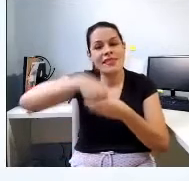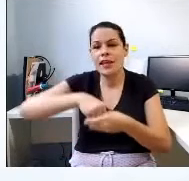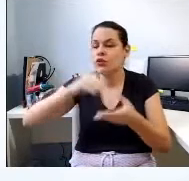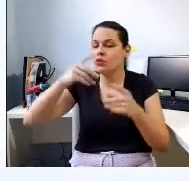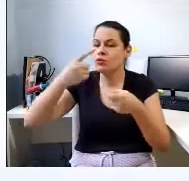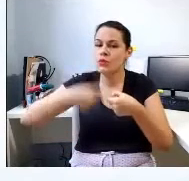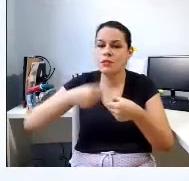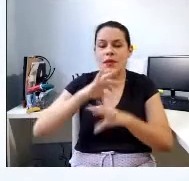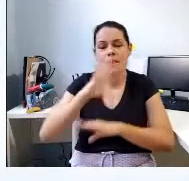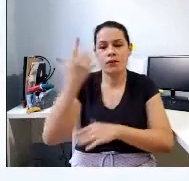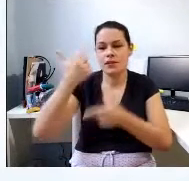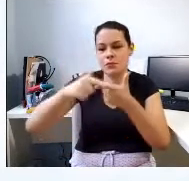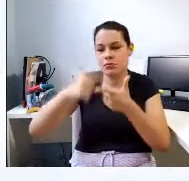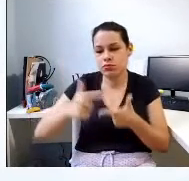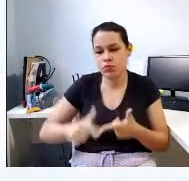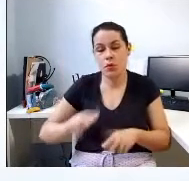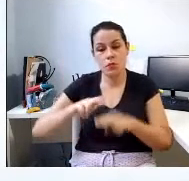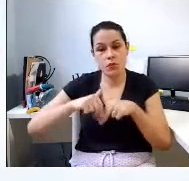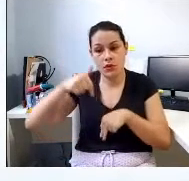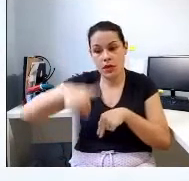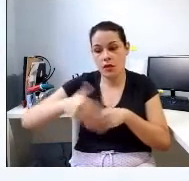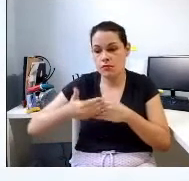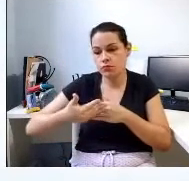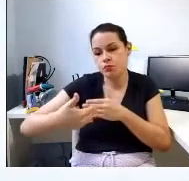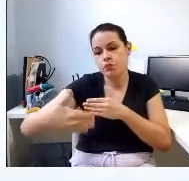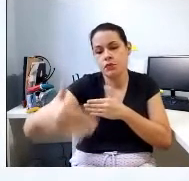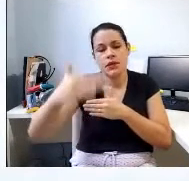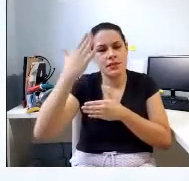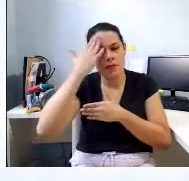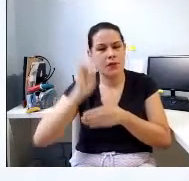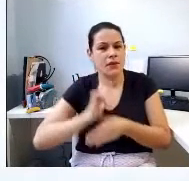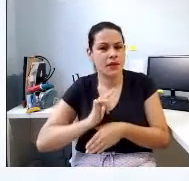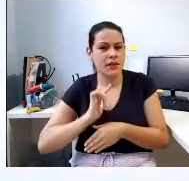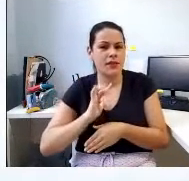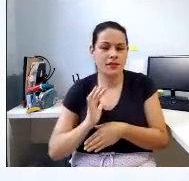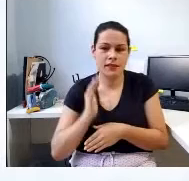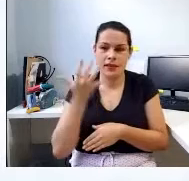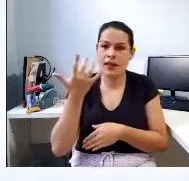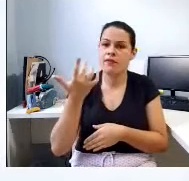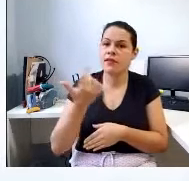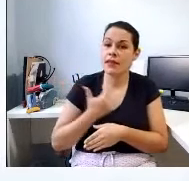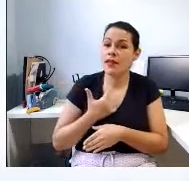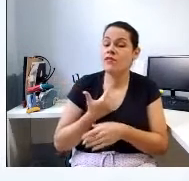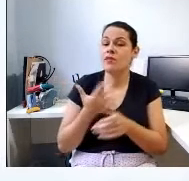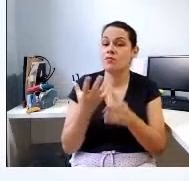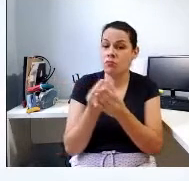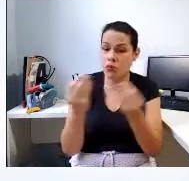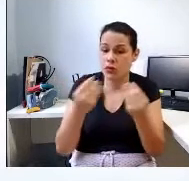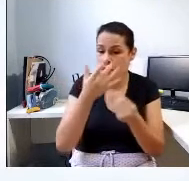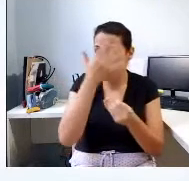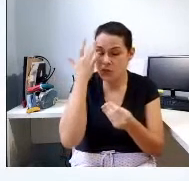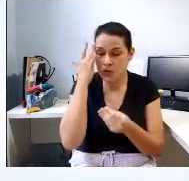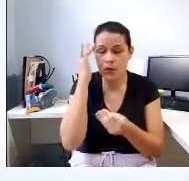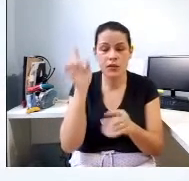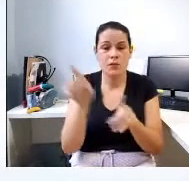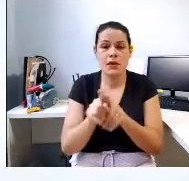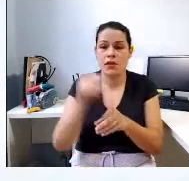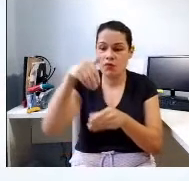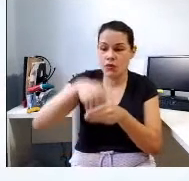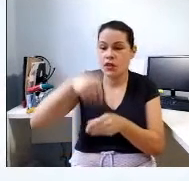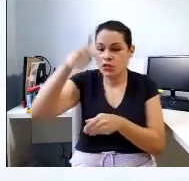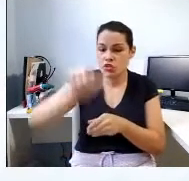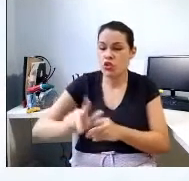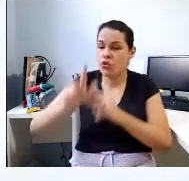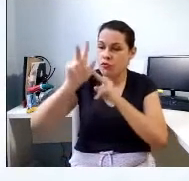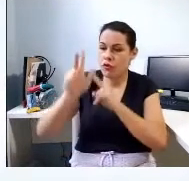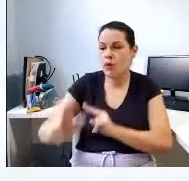esse mandato agora, essa eleição, até por conta de tudo, ela teve um alto índice de reeleição, né, inclusive, eu não posso dizer que o mesmo vai